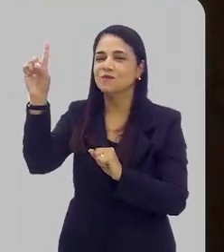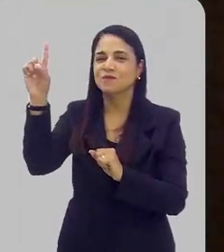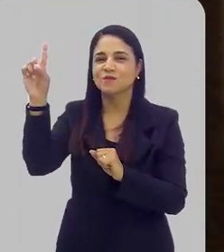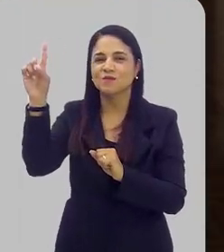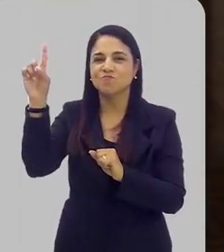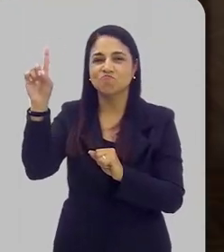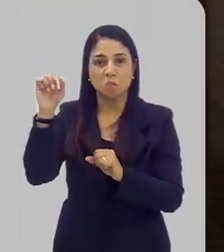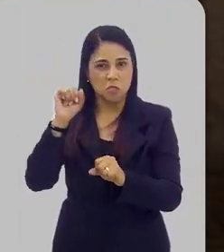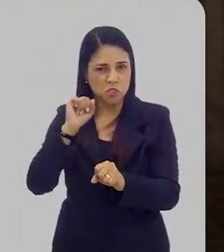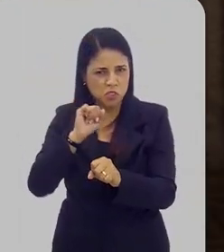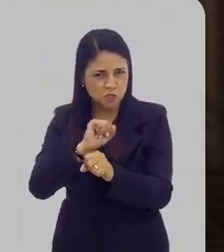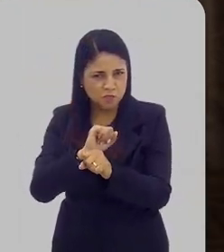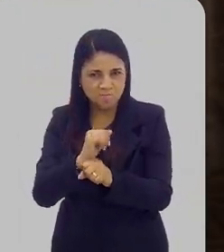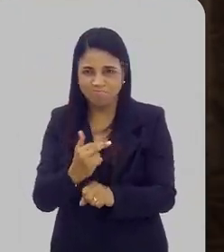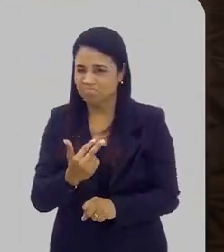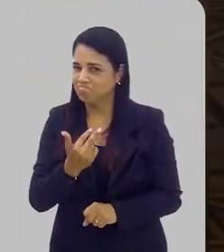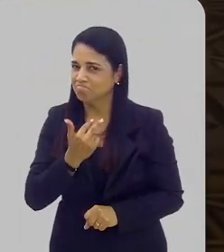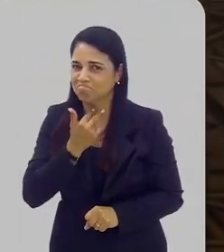contigo eternamente.